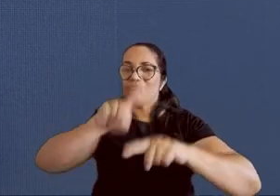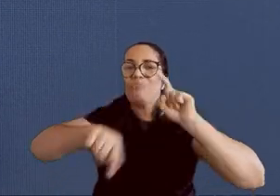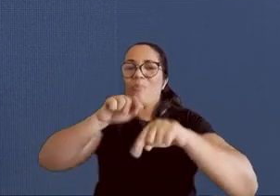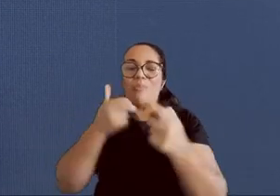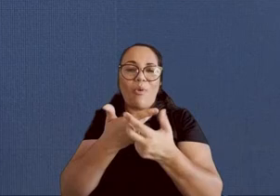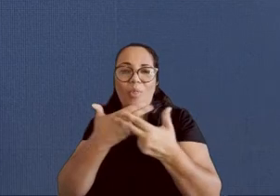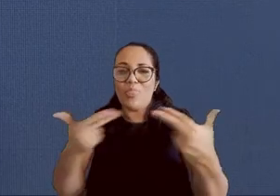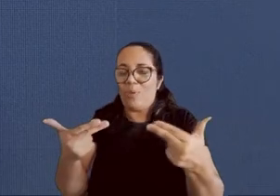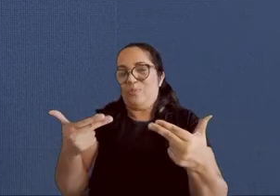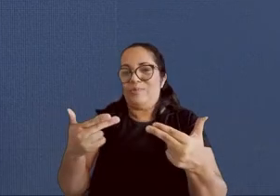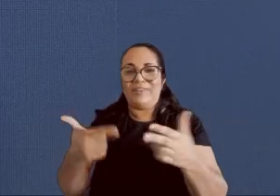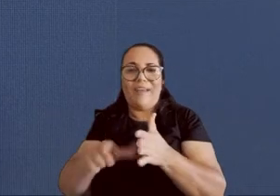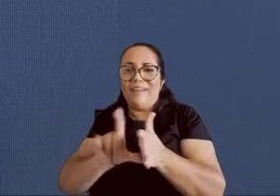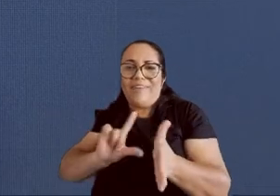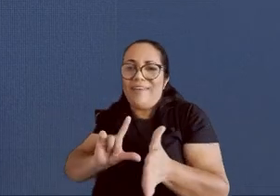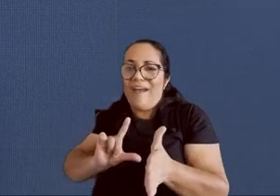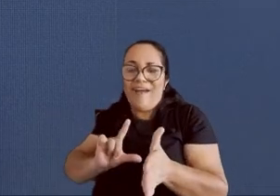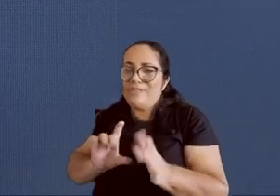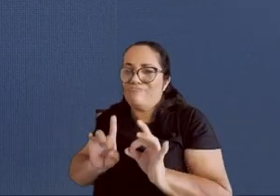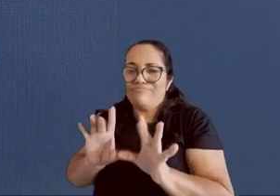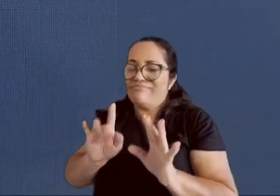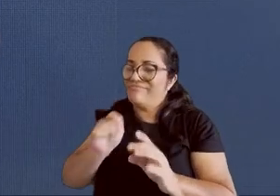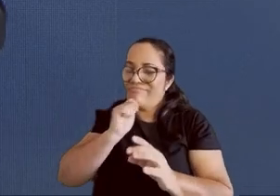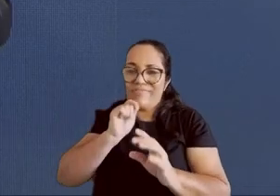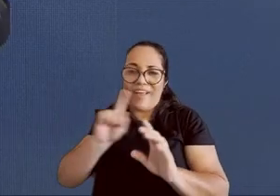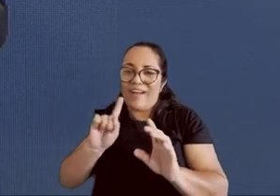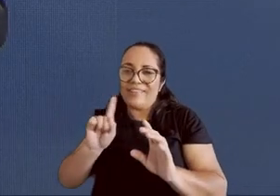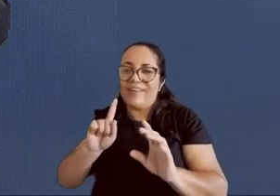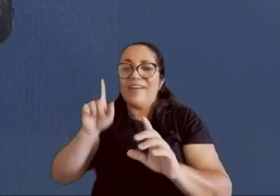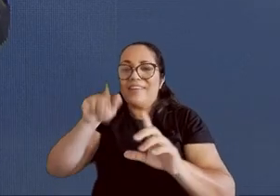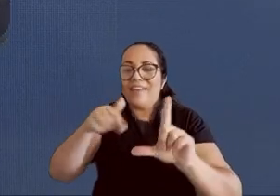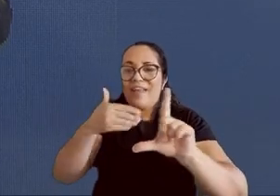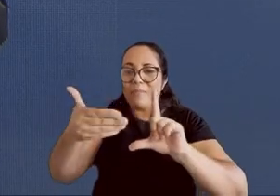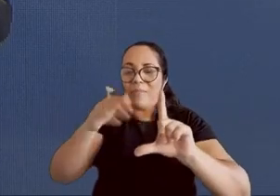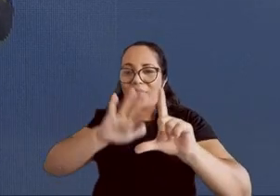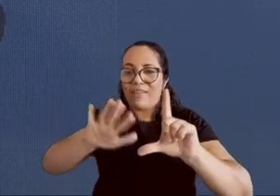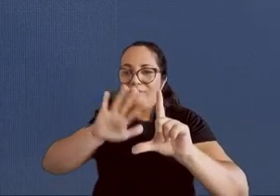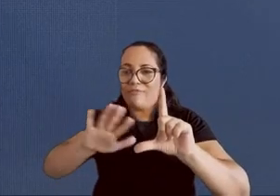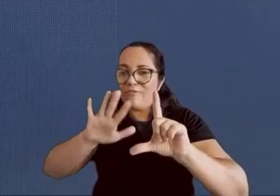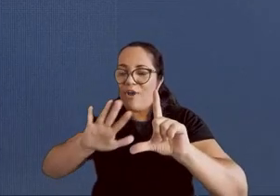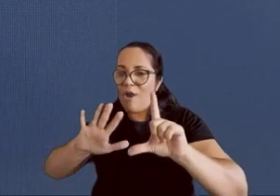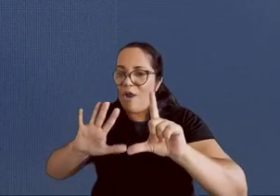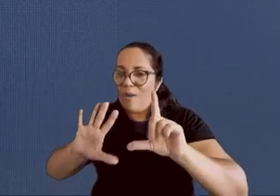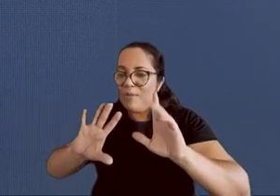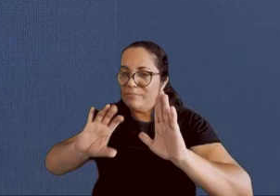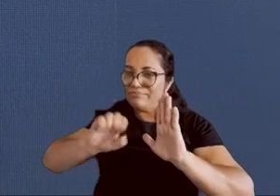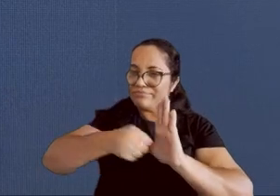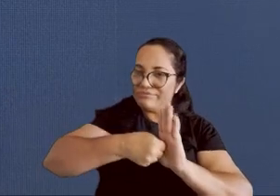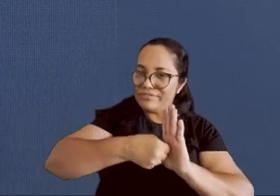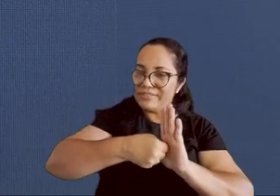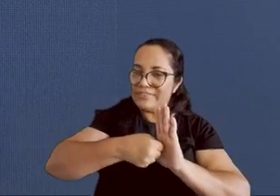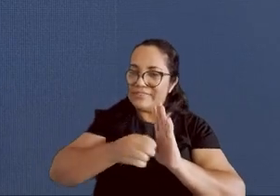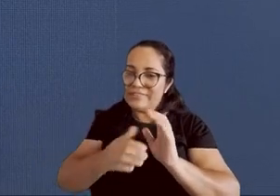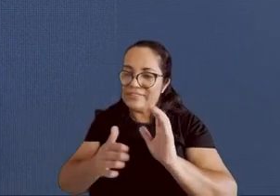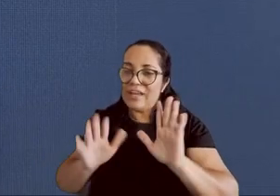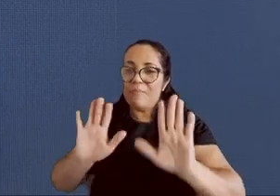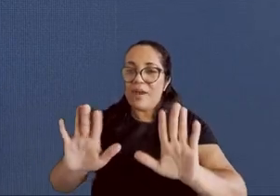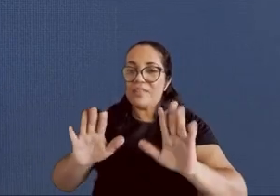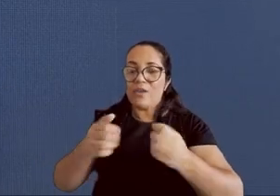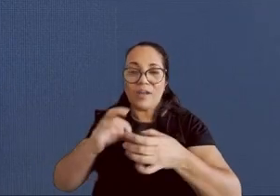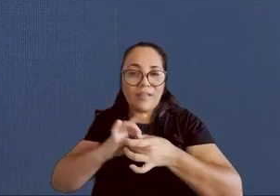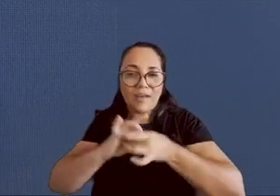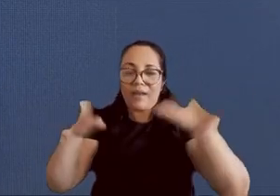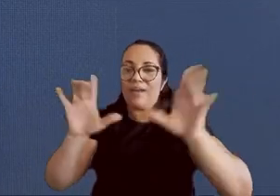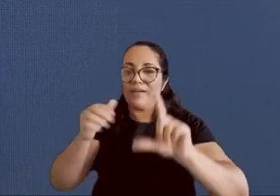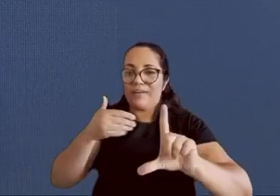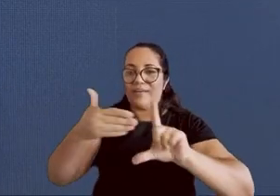era muito concentrado em plataformas fechadas dos grandes das grandes instituições agora tendo que quase ser obrigatório a